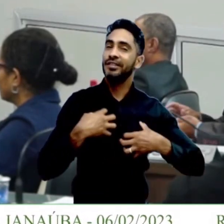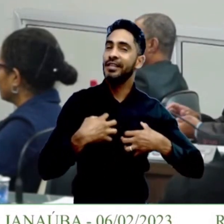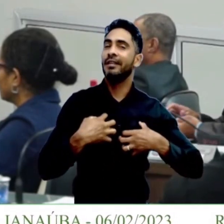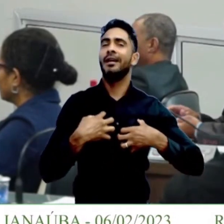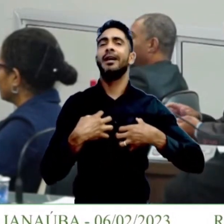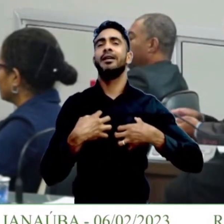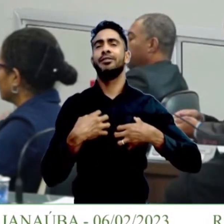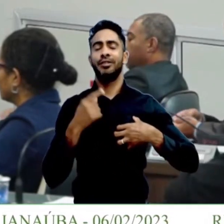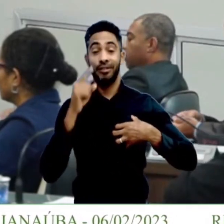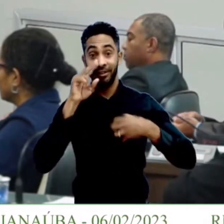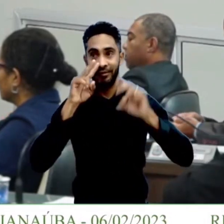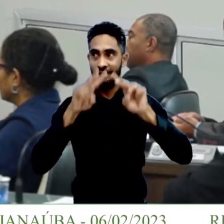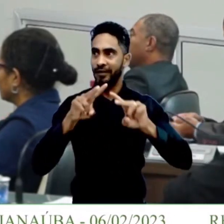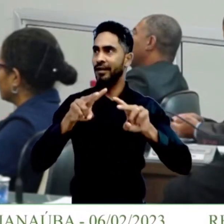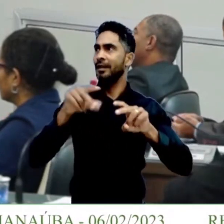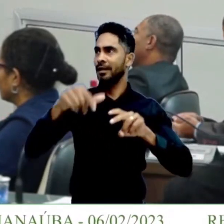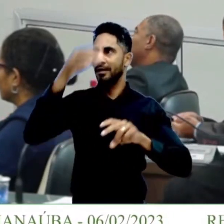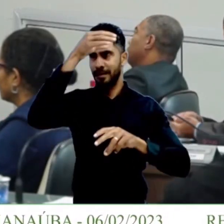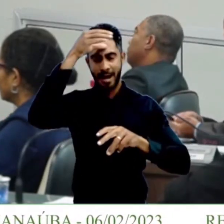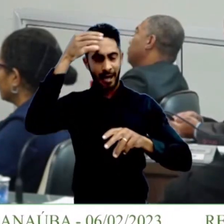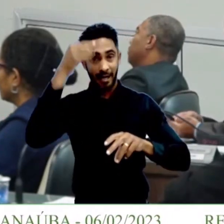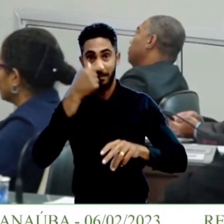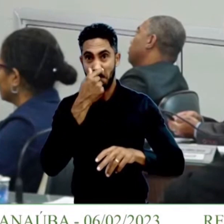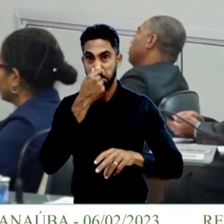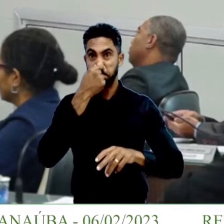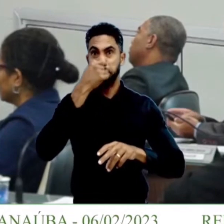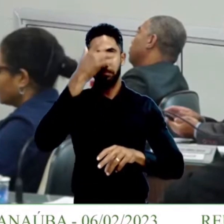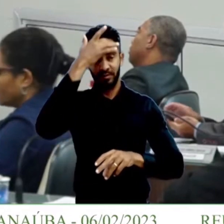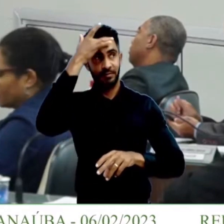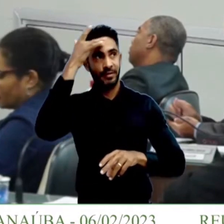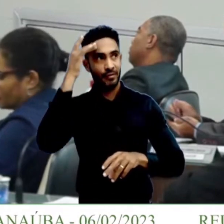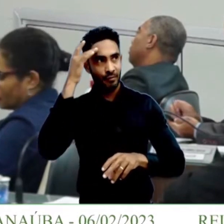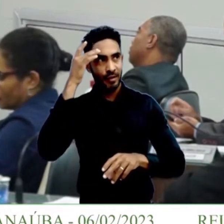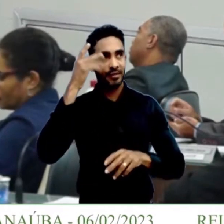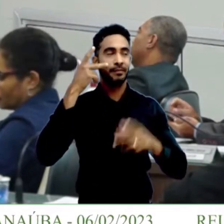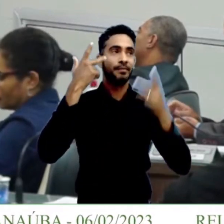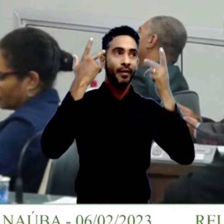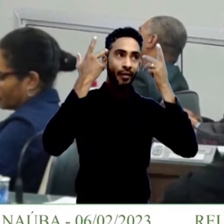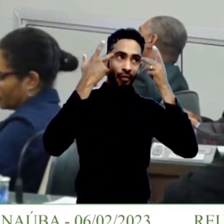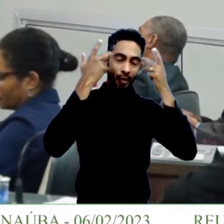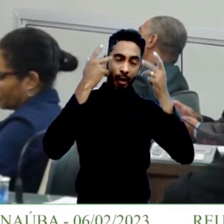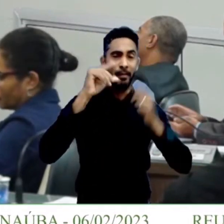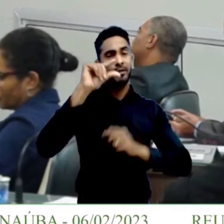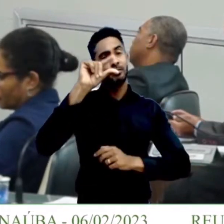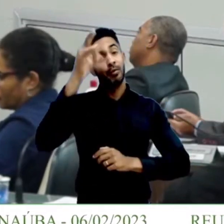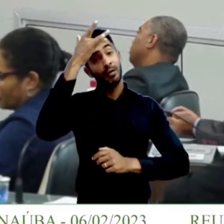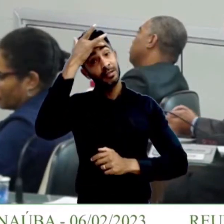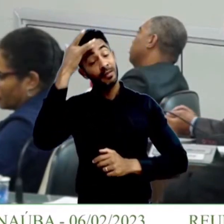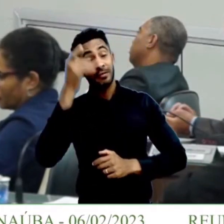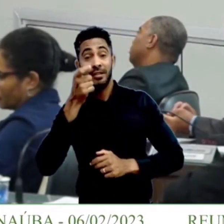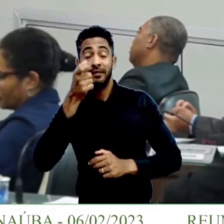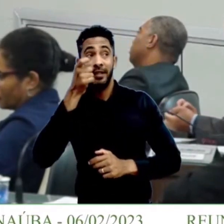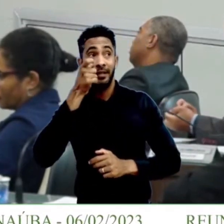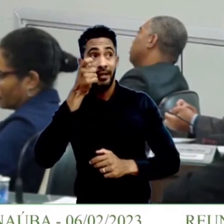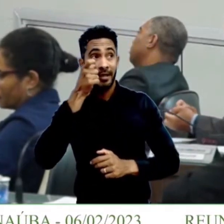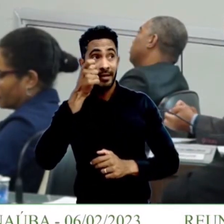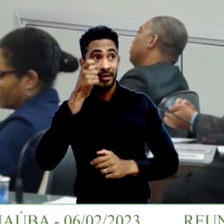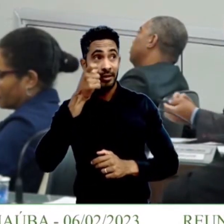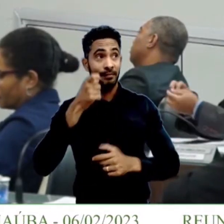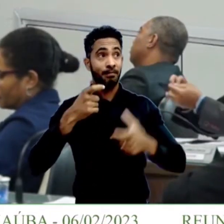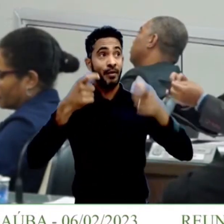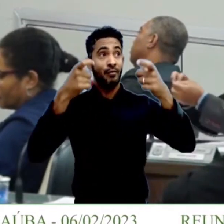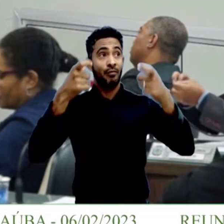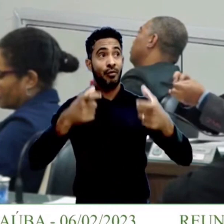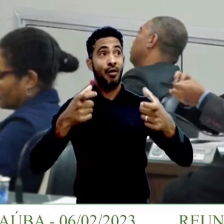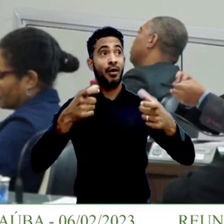gente vê aqui essa casa lotada. Geralmente aqui poucas pessoas vêm, um lugar que é